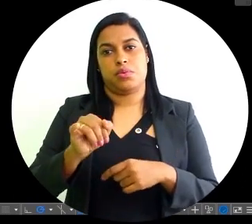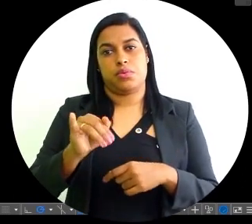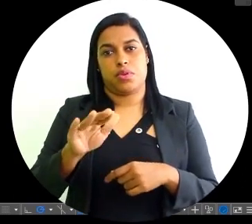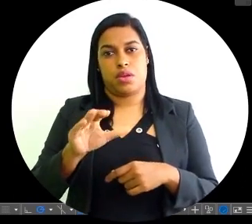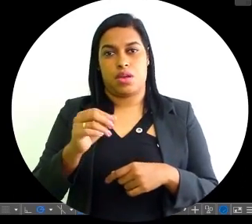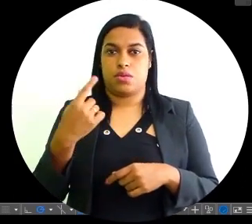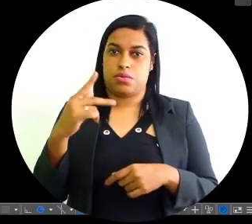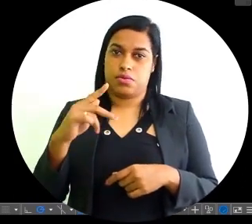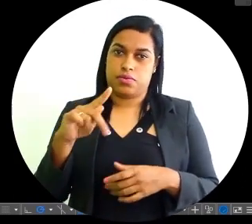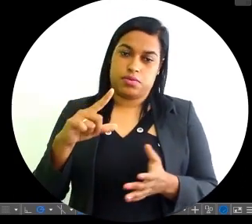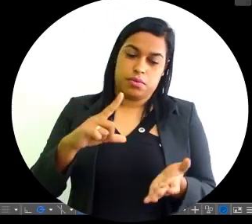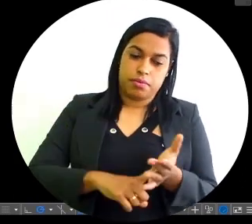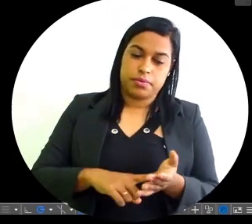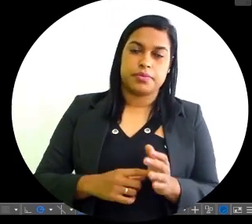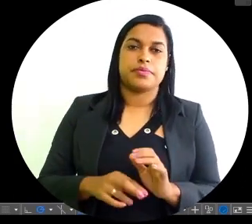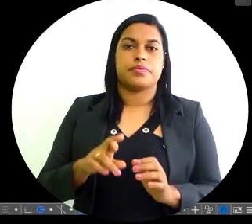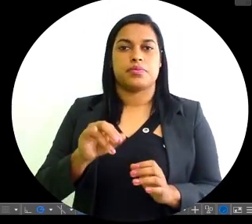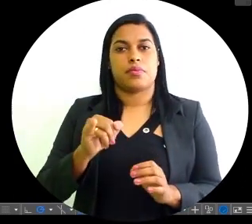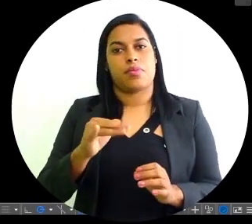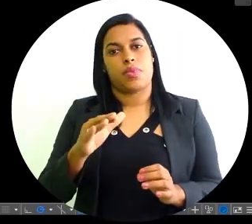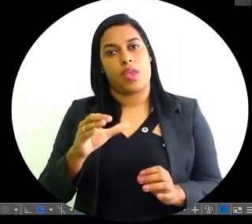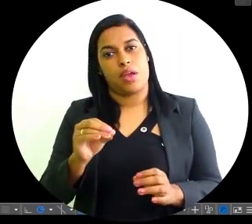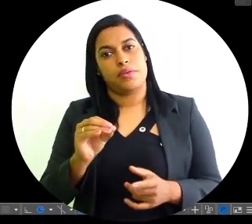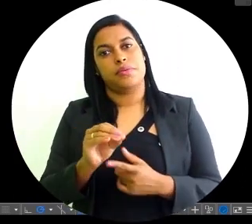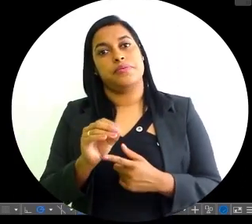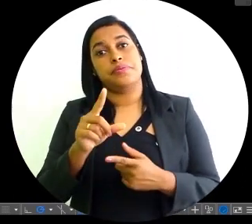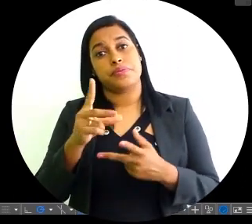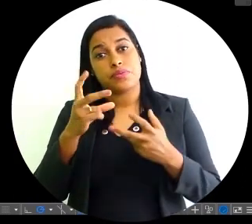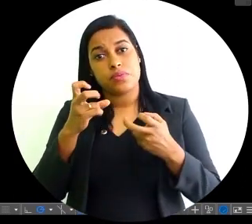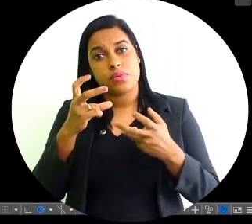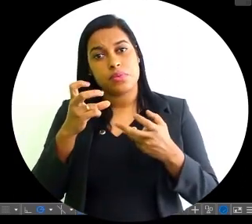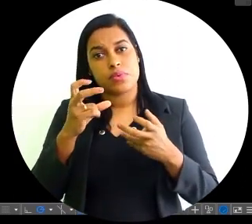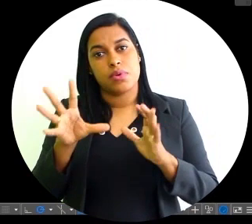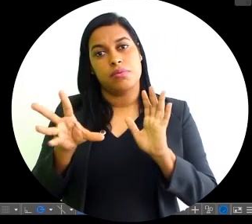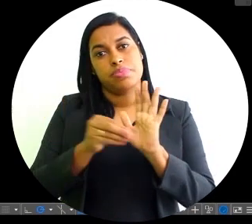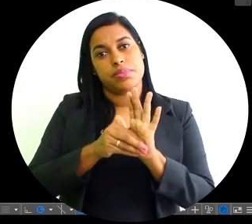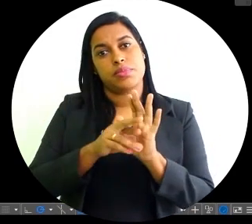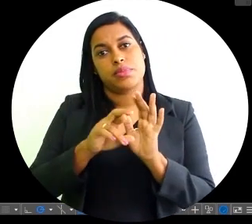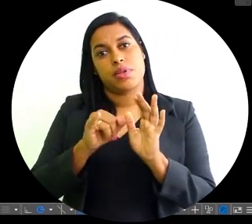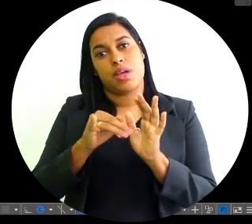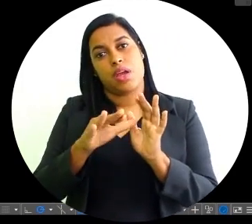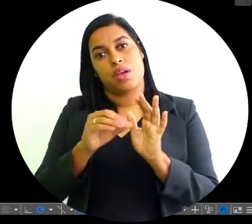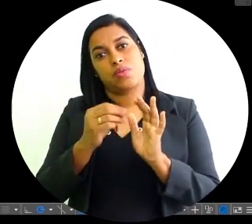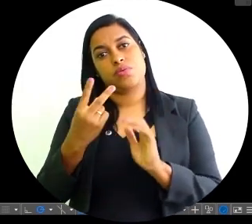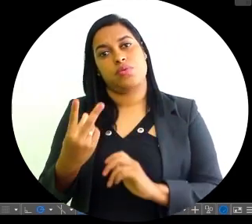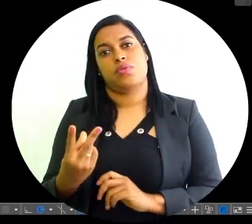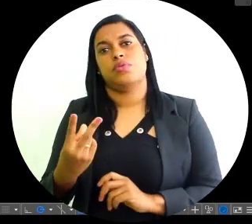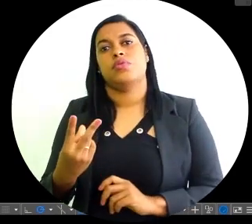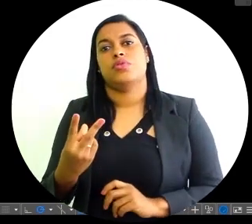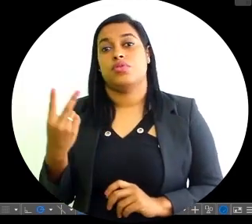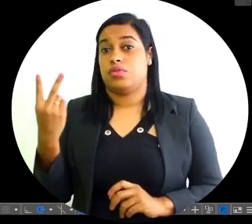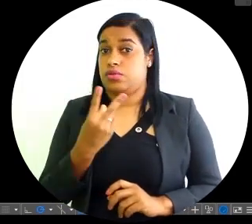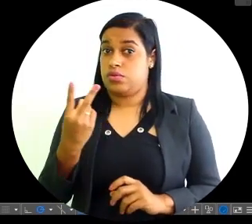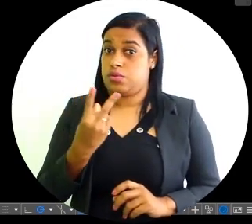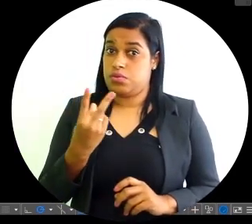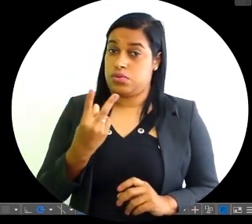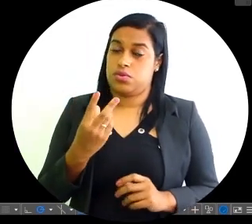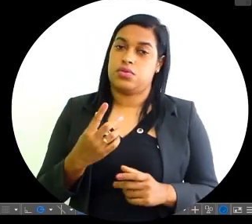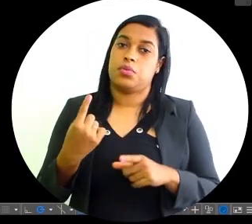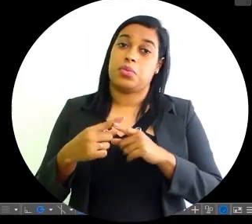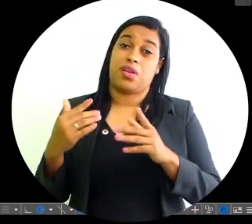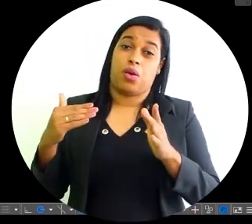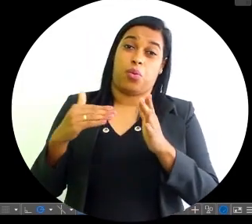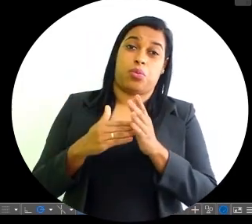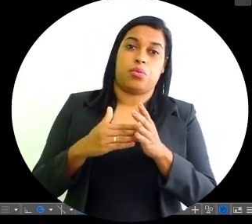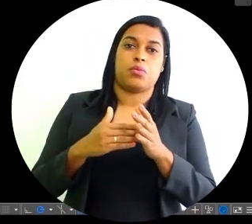você clicou, então no caso aqui raio, vocês vão perceber que ele colocou aqui ó, já raio 2. 2 unidades, porque a última vez que eu